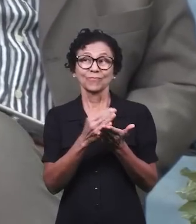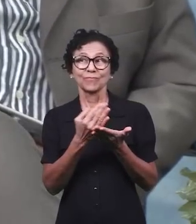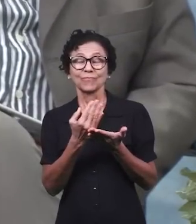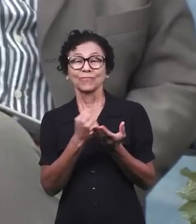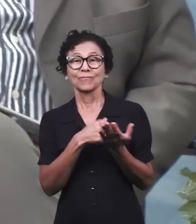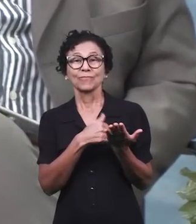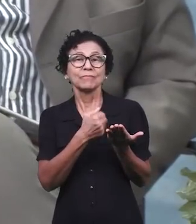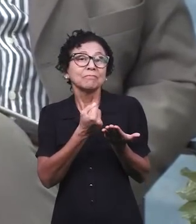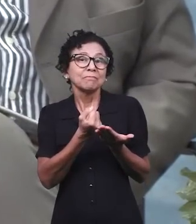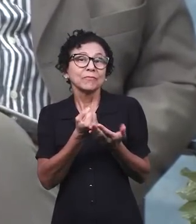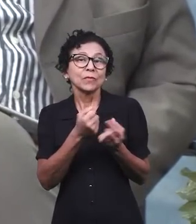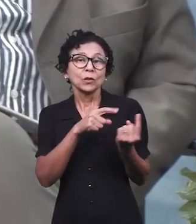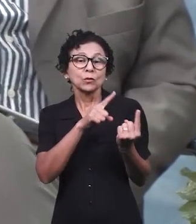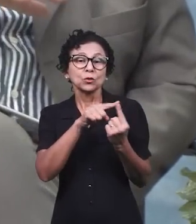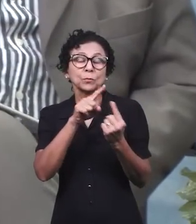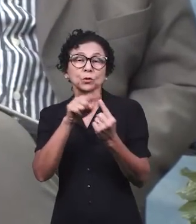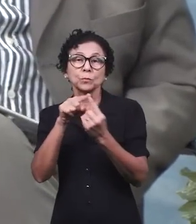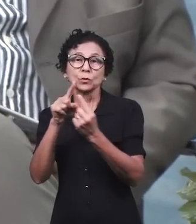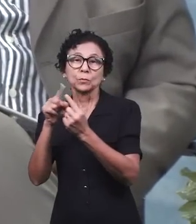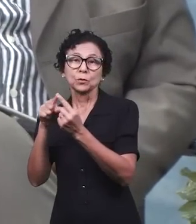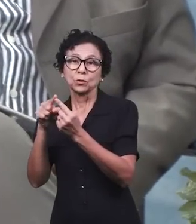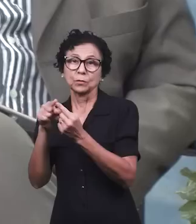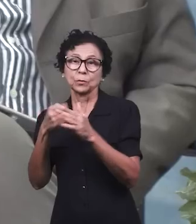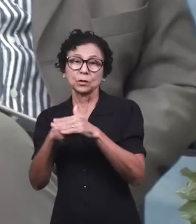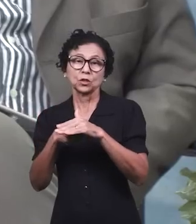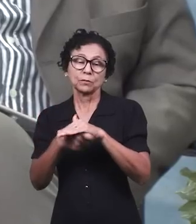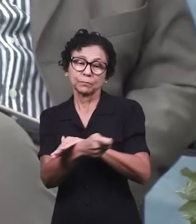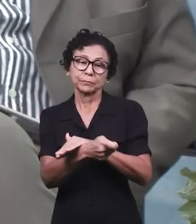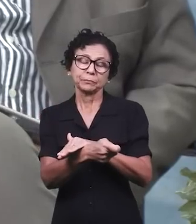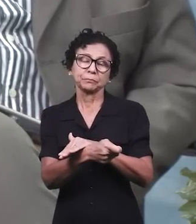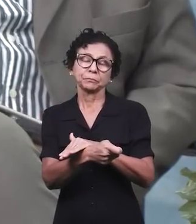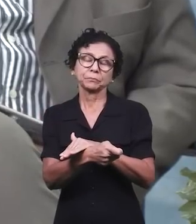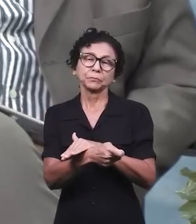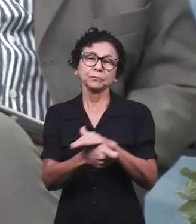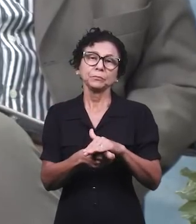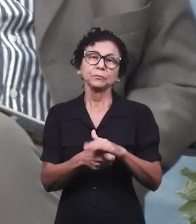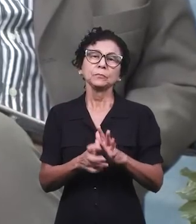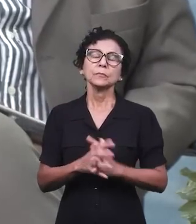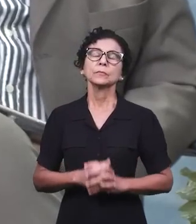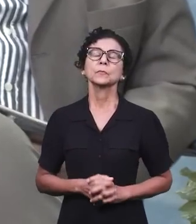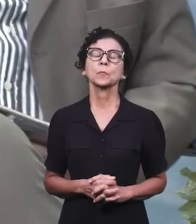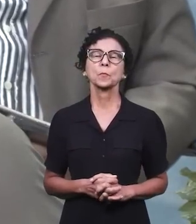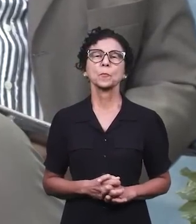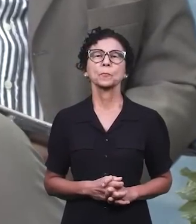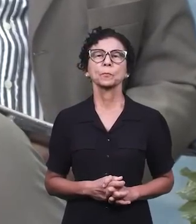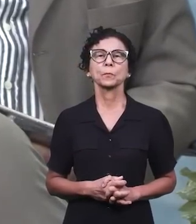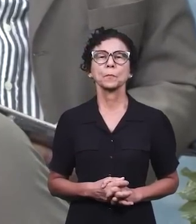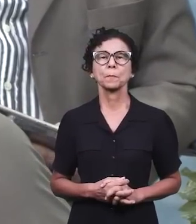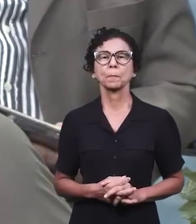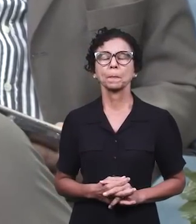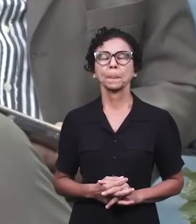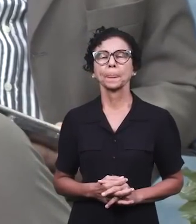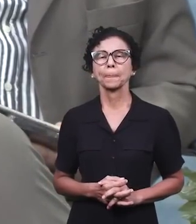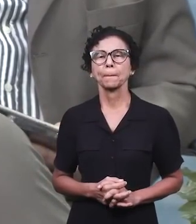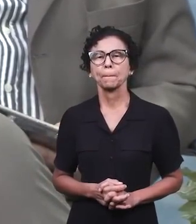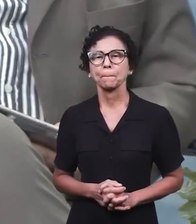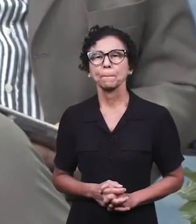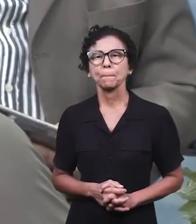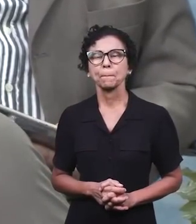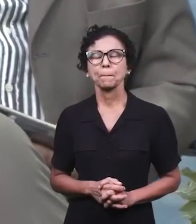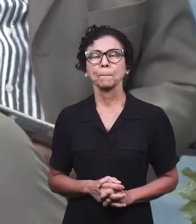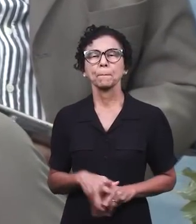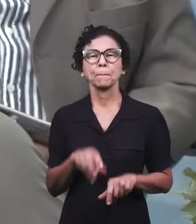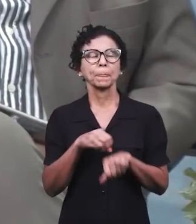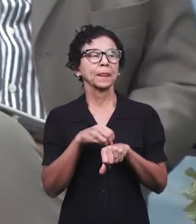ser guardado para aquilo outro, dentro daquilo que você colocou aqui, daquelas situações eventuais possíveis. Qual a recomendação que